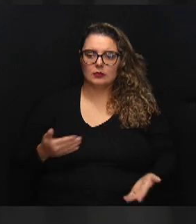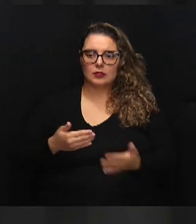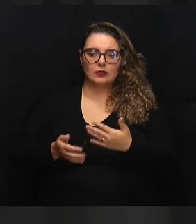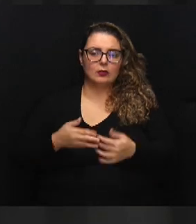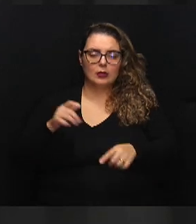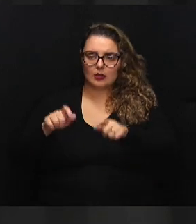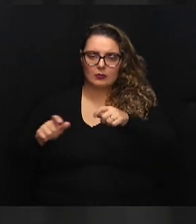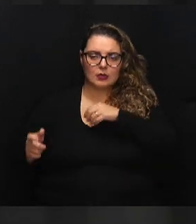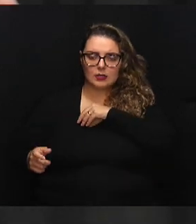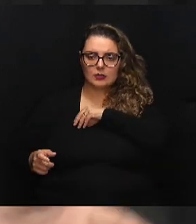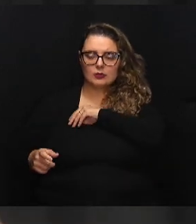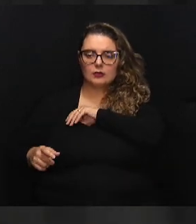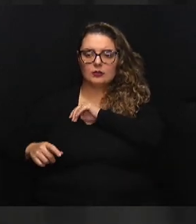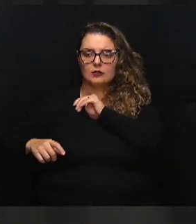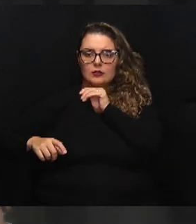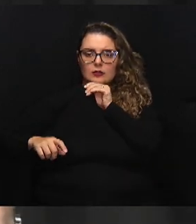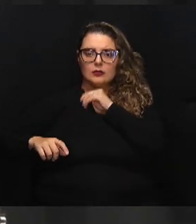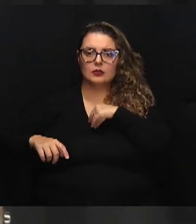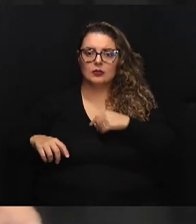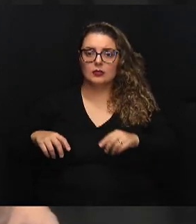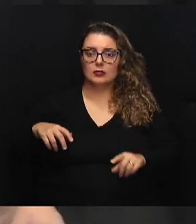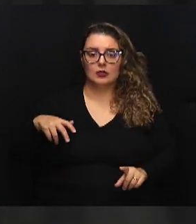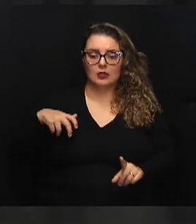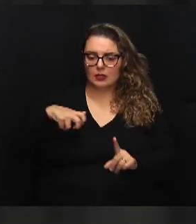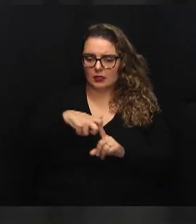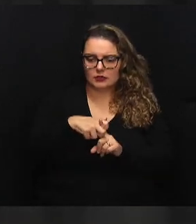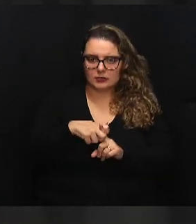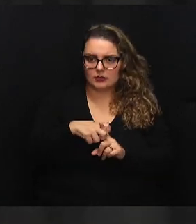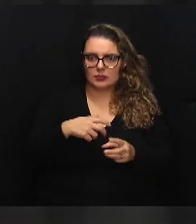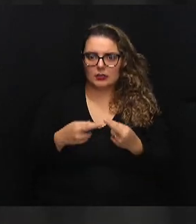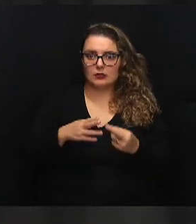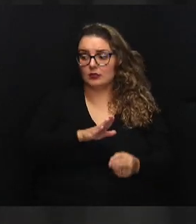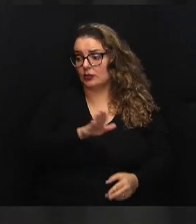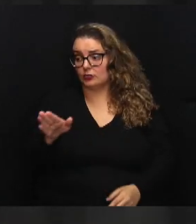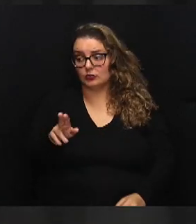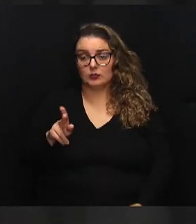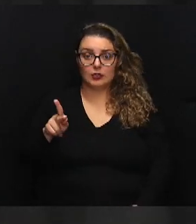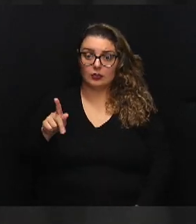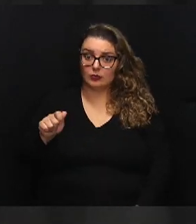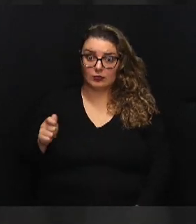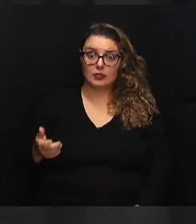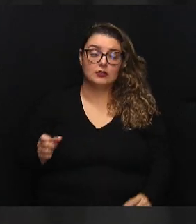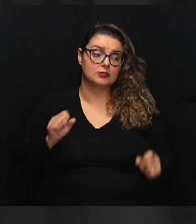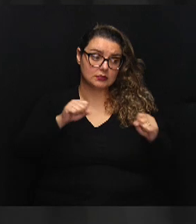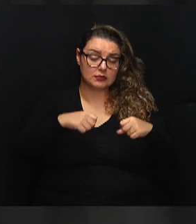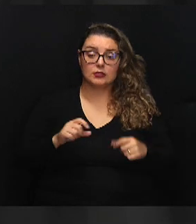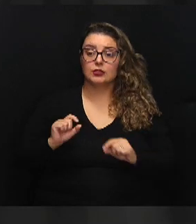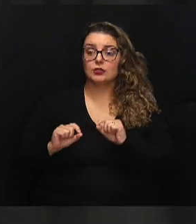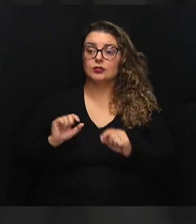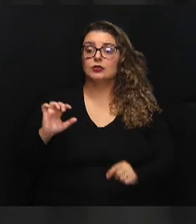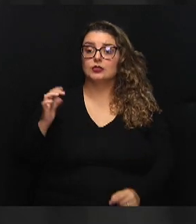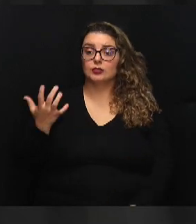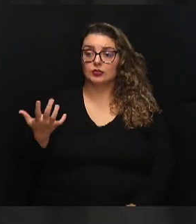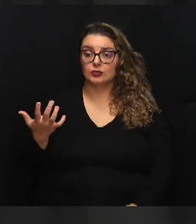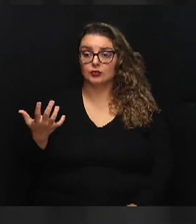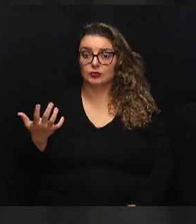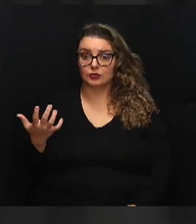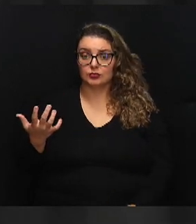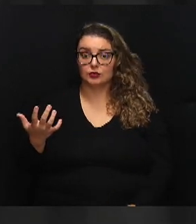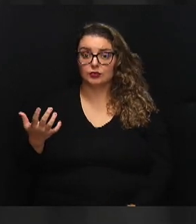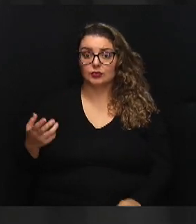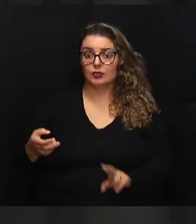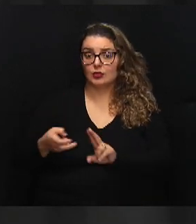seja. Acontece acidente na rodovia, vai tudo para lá. Sim. Então, o que acontece? O